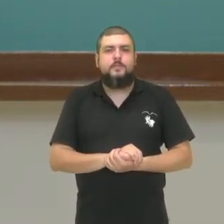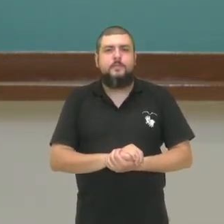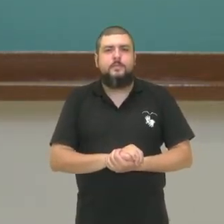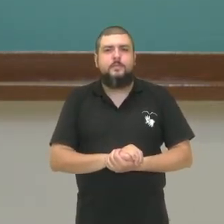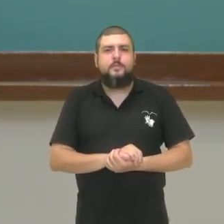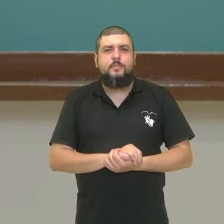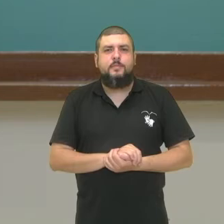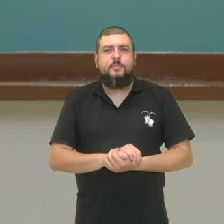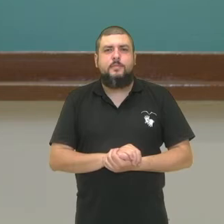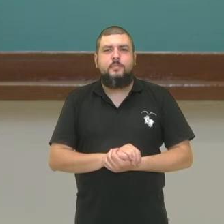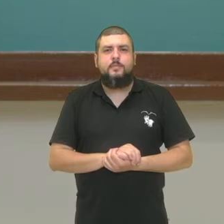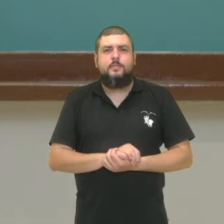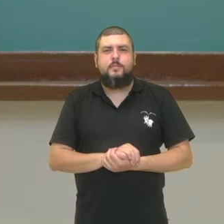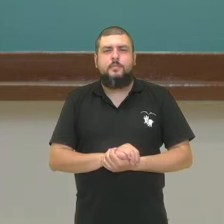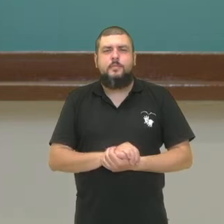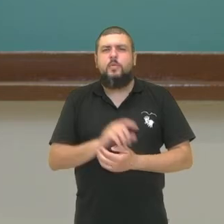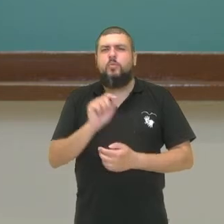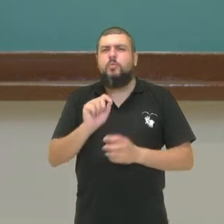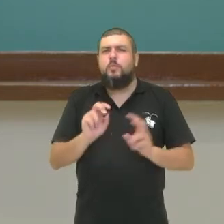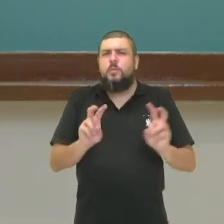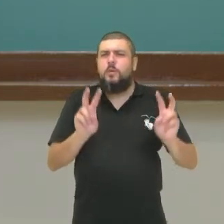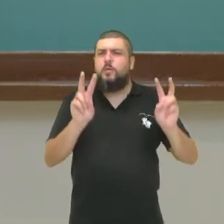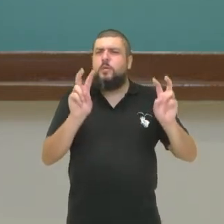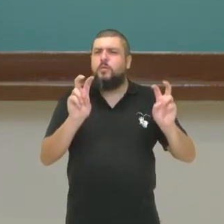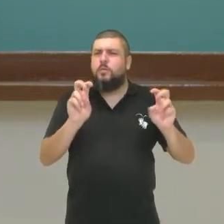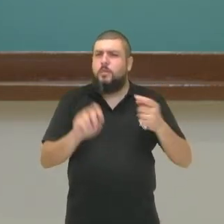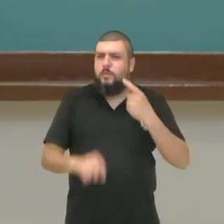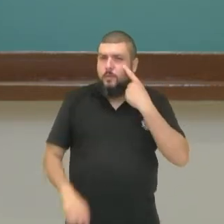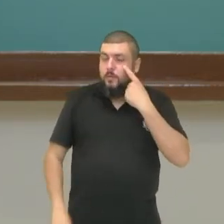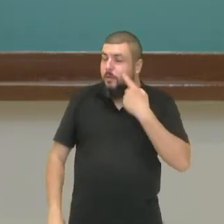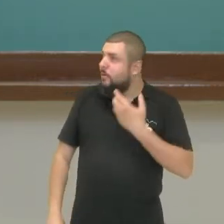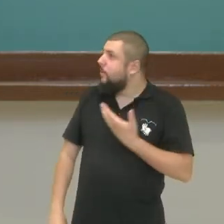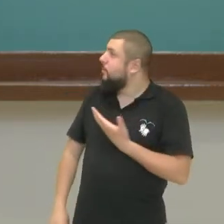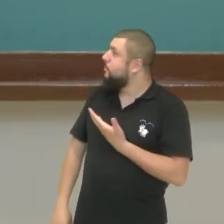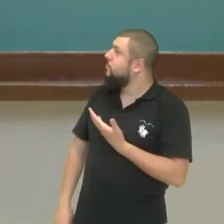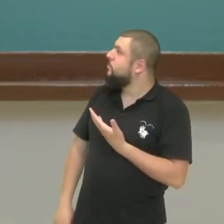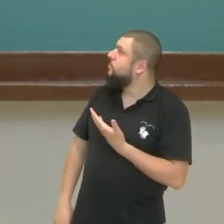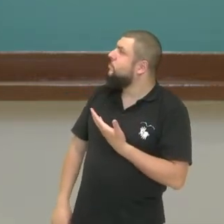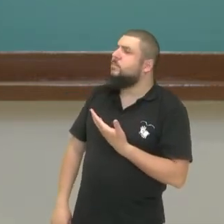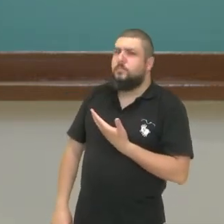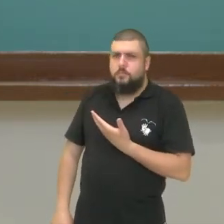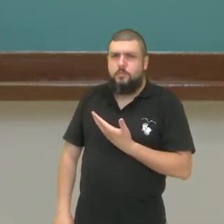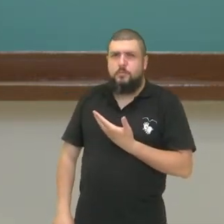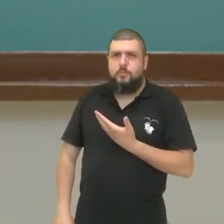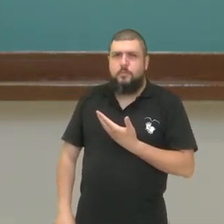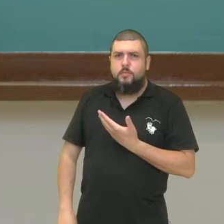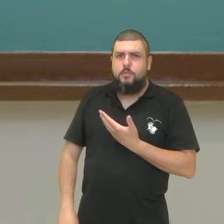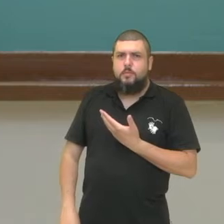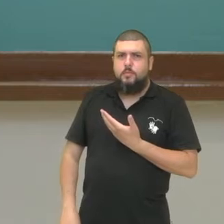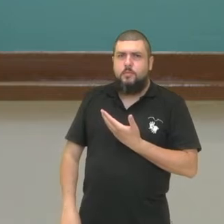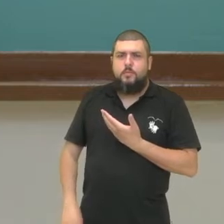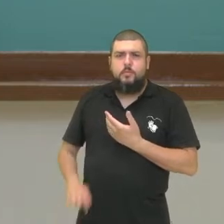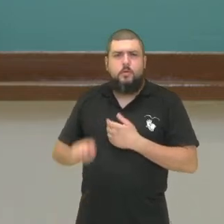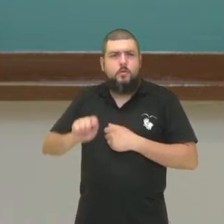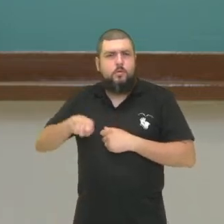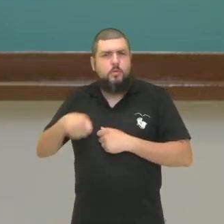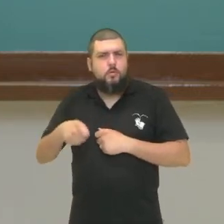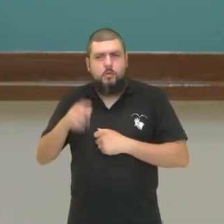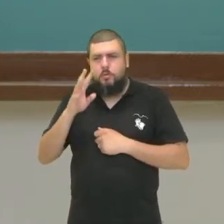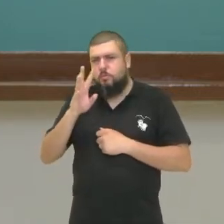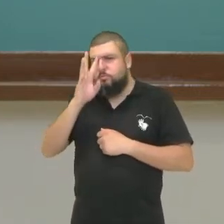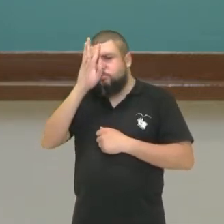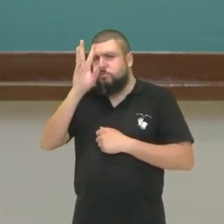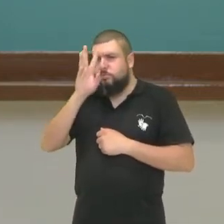Improvisação. O que será que isso significa? Estamos falando de atividades expressivas, teatro,